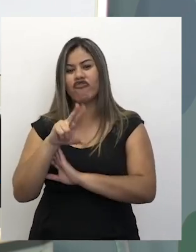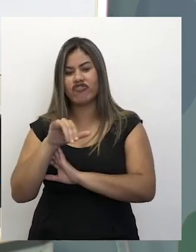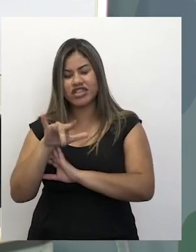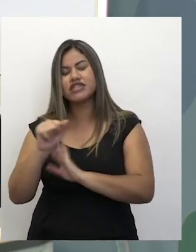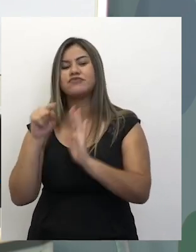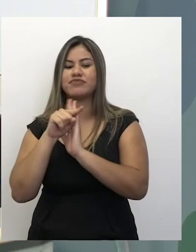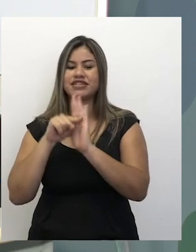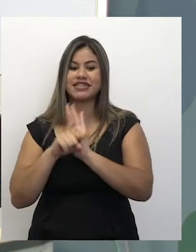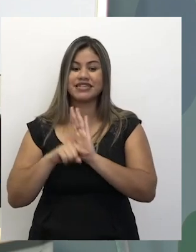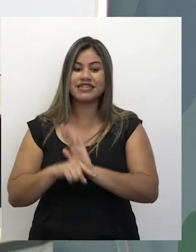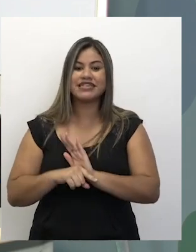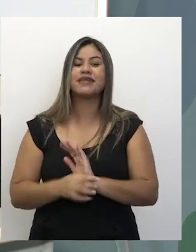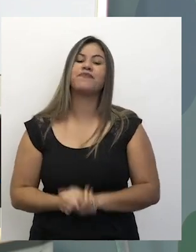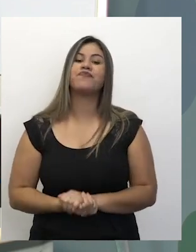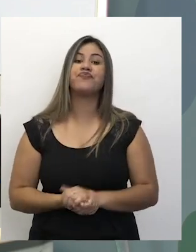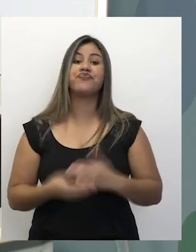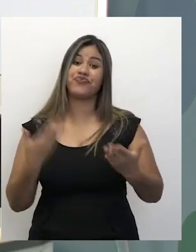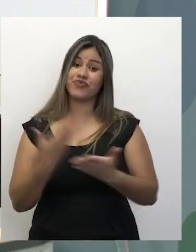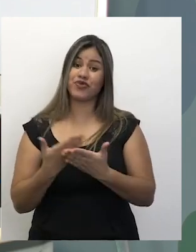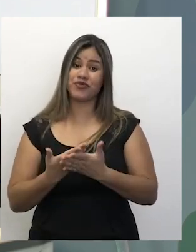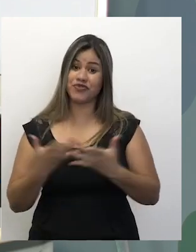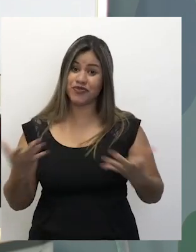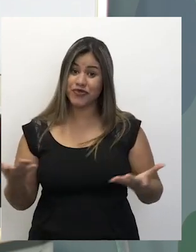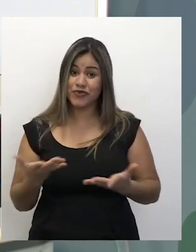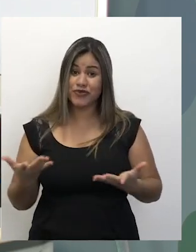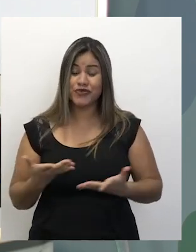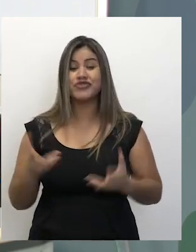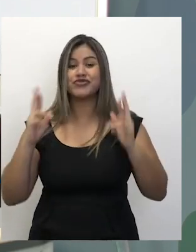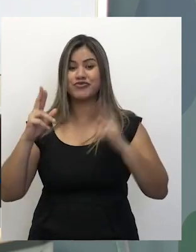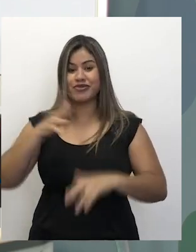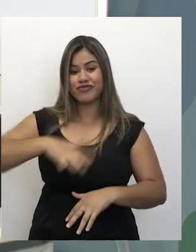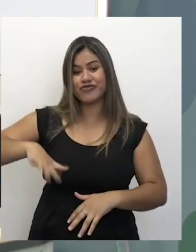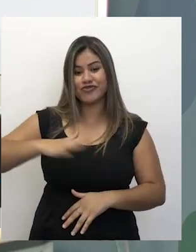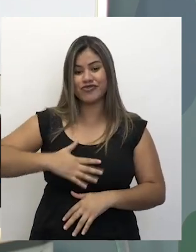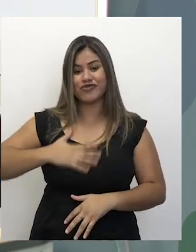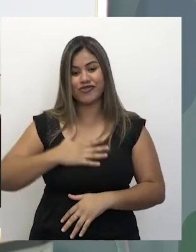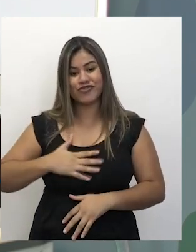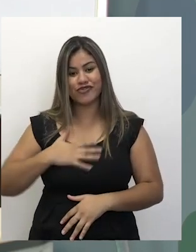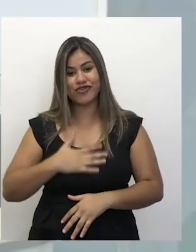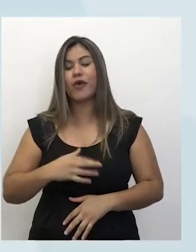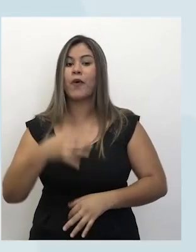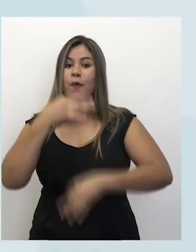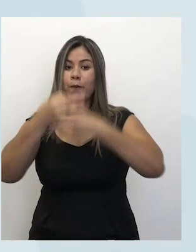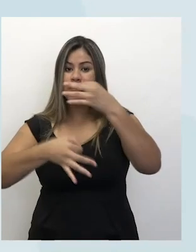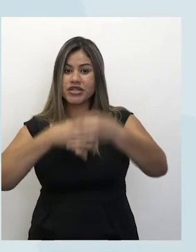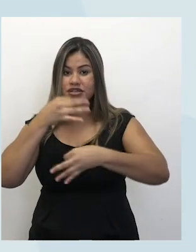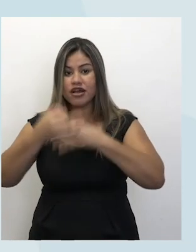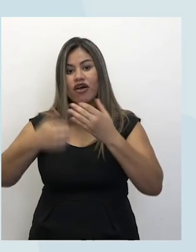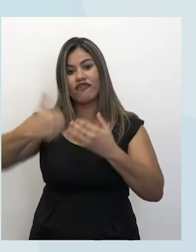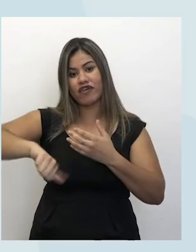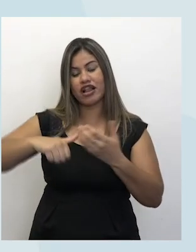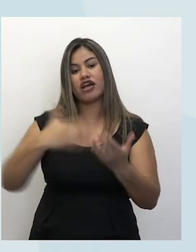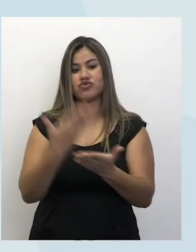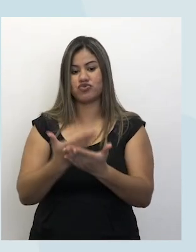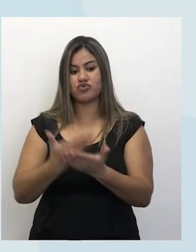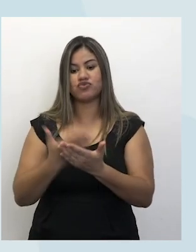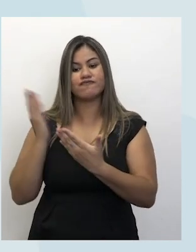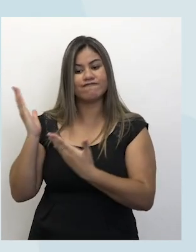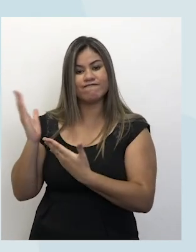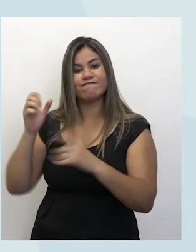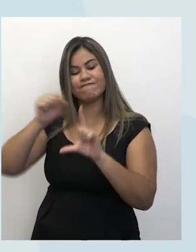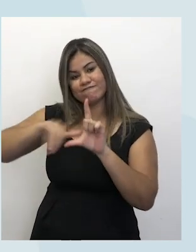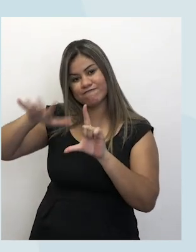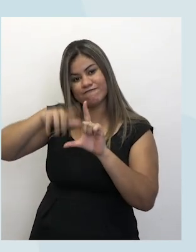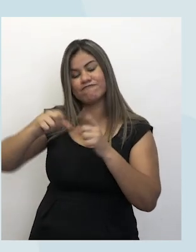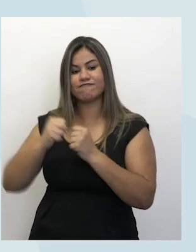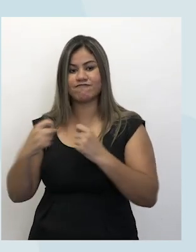também pesquise gente Essa foi a aula de hoje Espero que tenham gostado não esqueçam de dar a sua opinião no que ar Cold que está